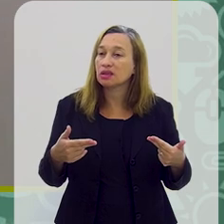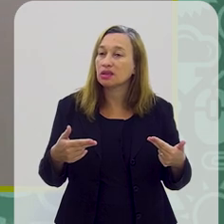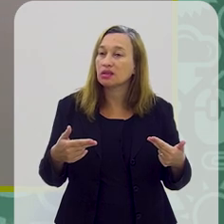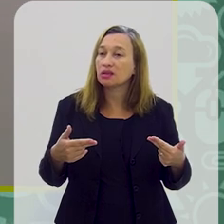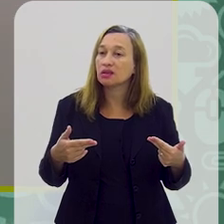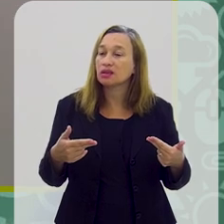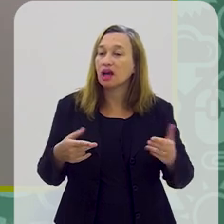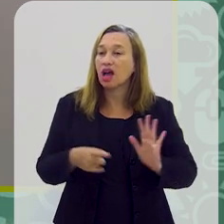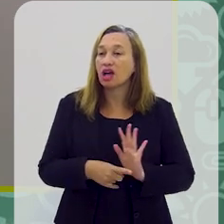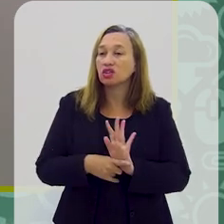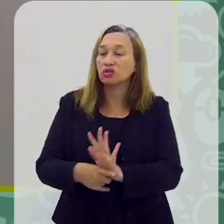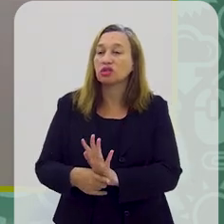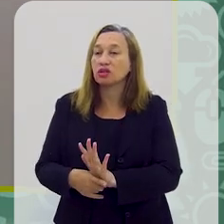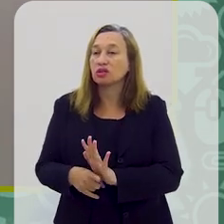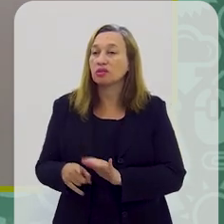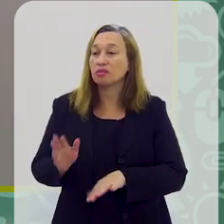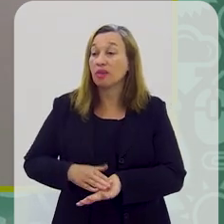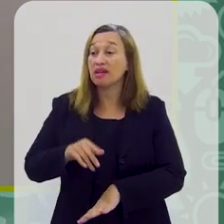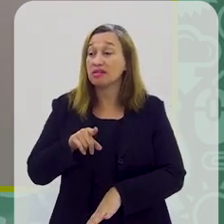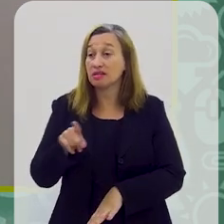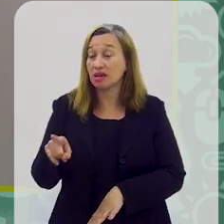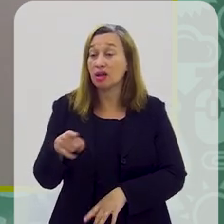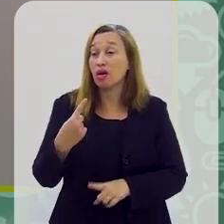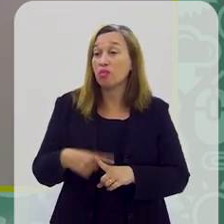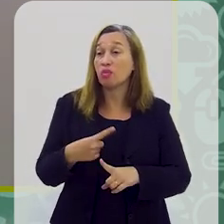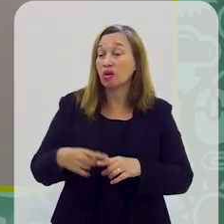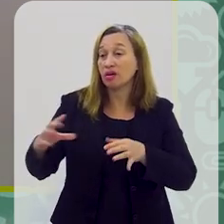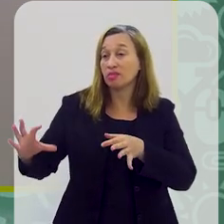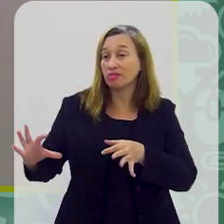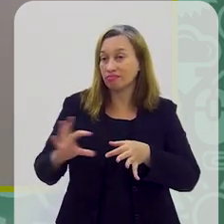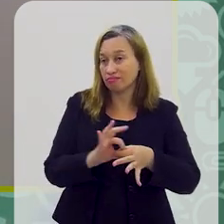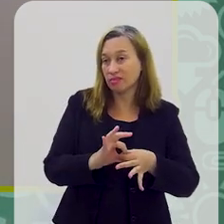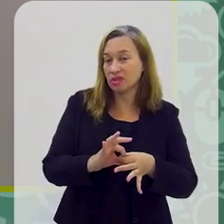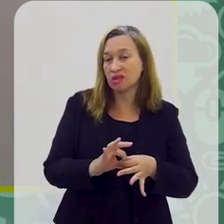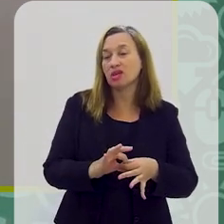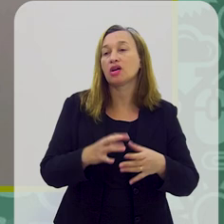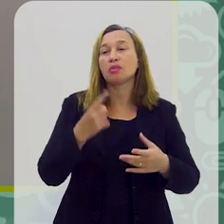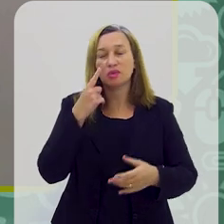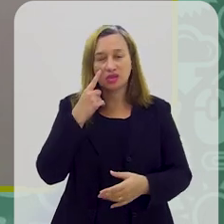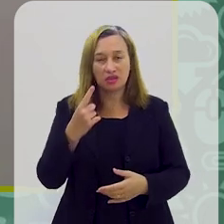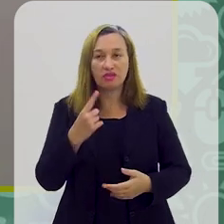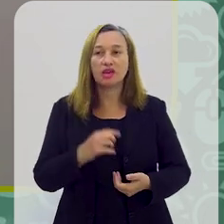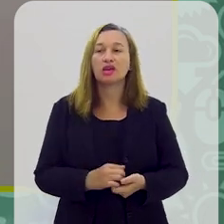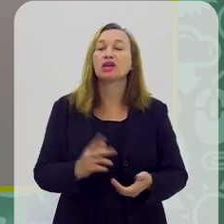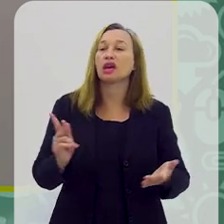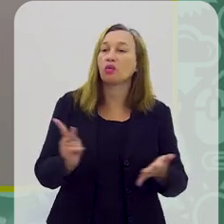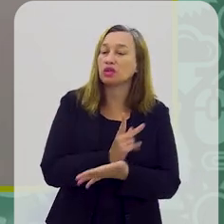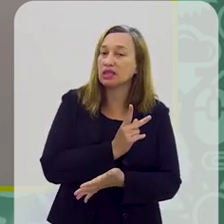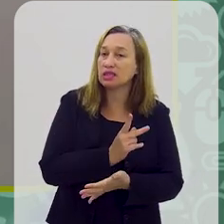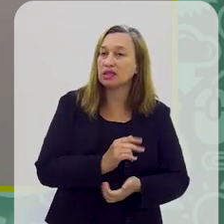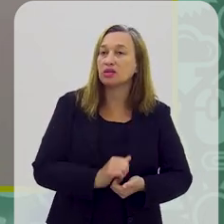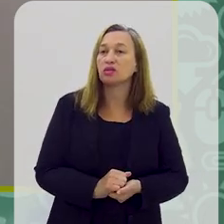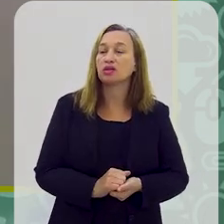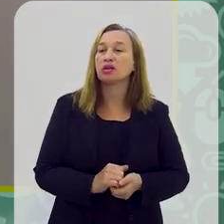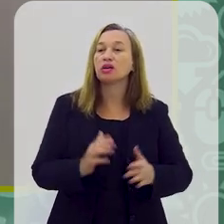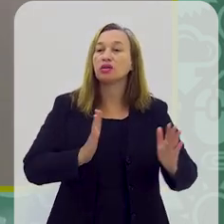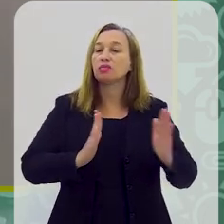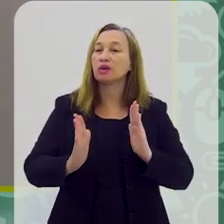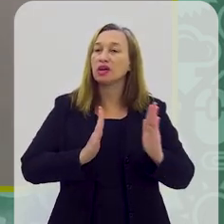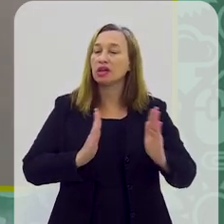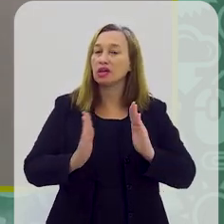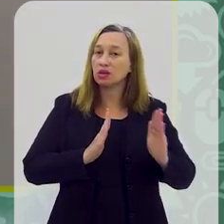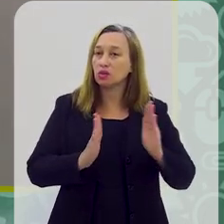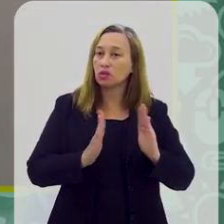acaba beneficiando eles, tá? Eles, porque gera muito engajamento. Uma coisa para vocês verem, uma coisa que